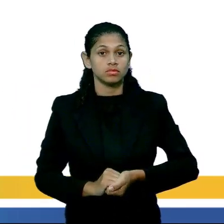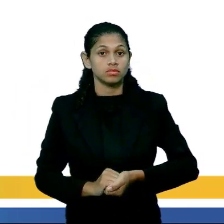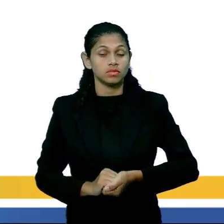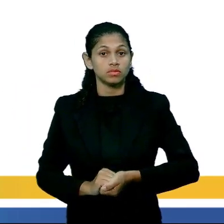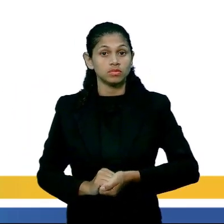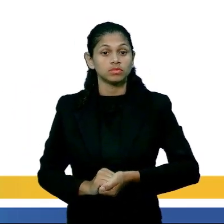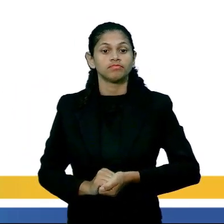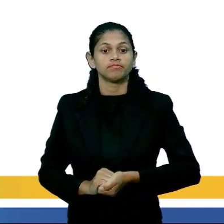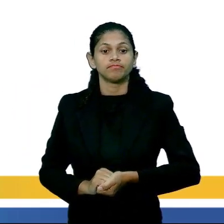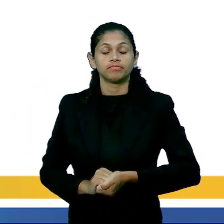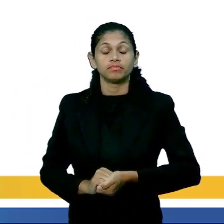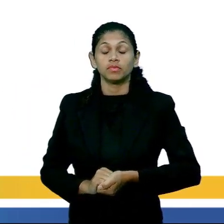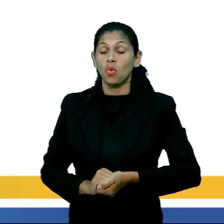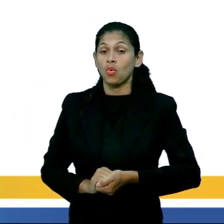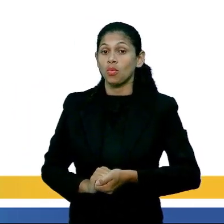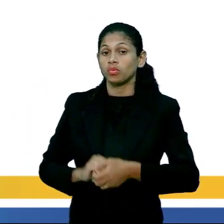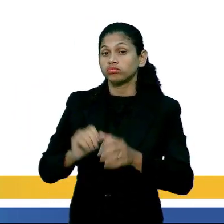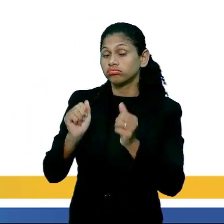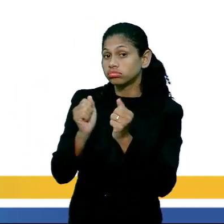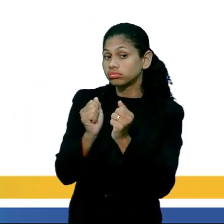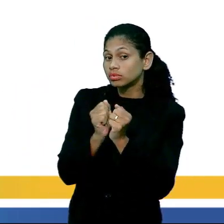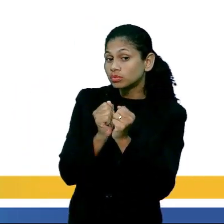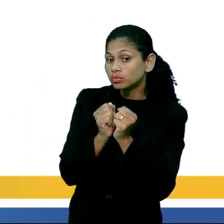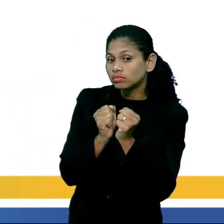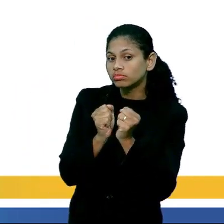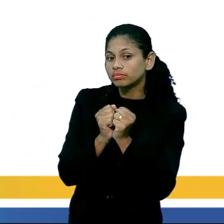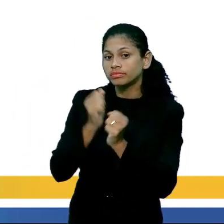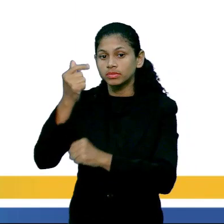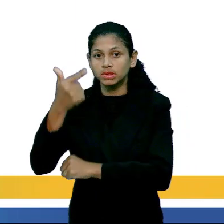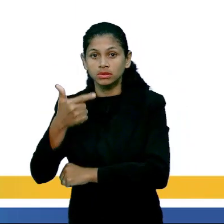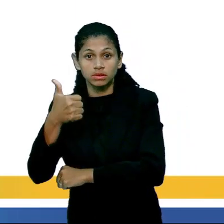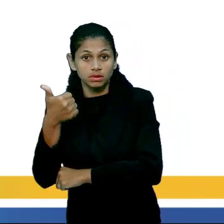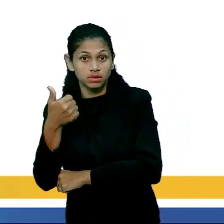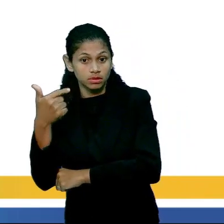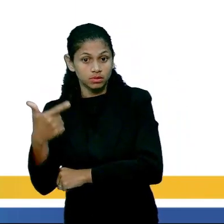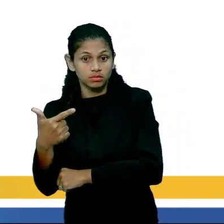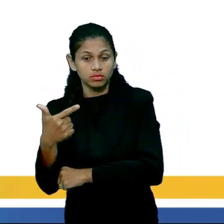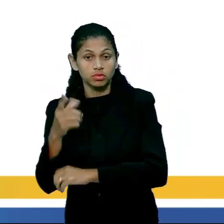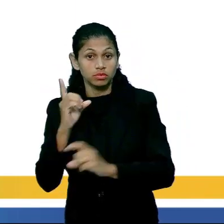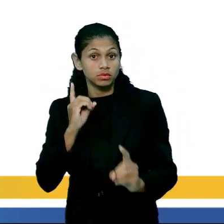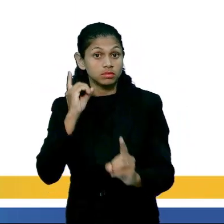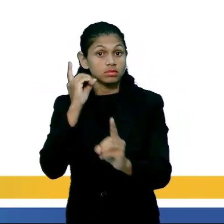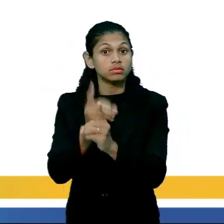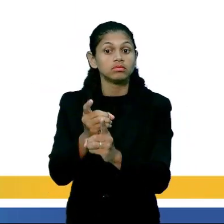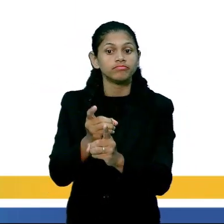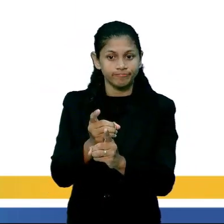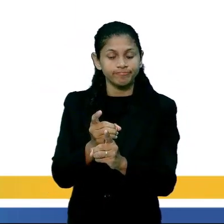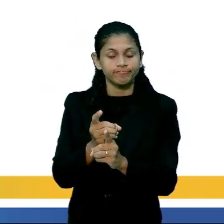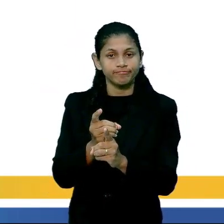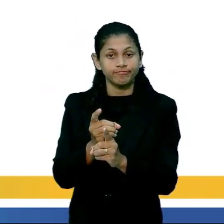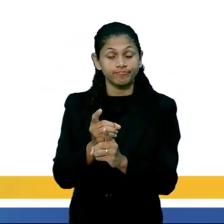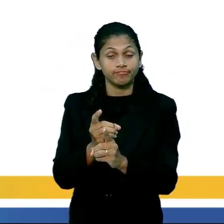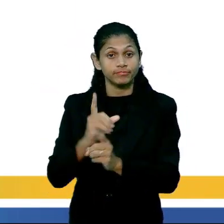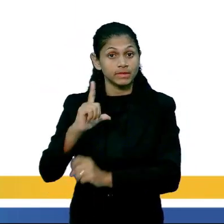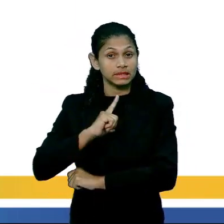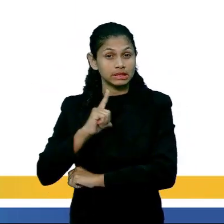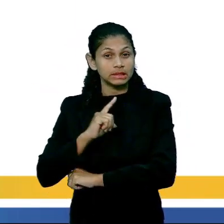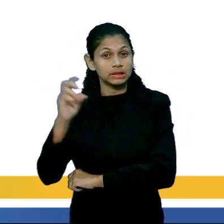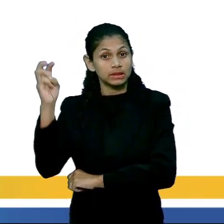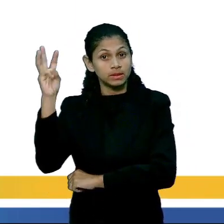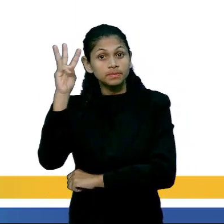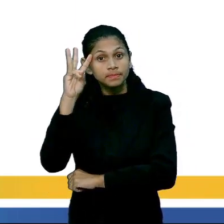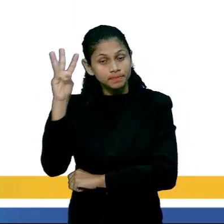o valor mais próximo de 212 encontrado tá vai estar na terça-feira